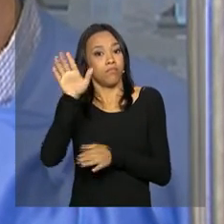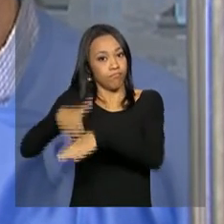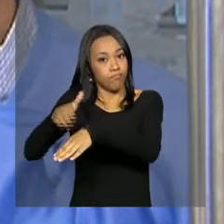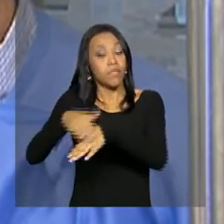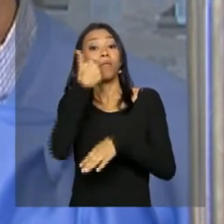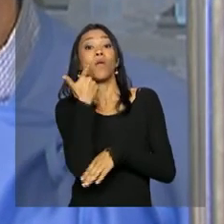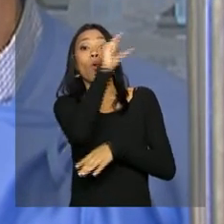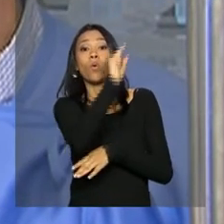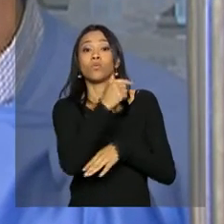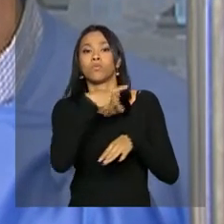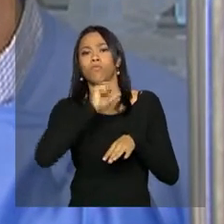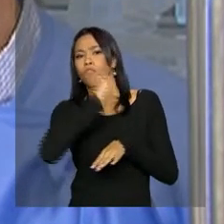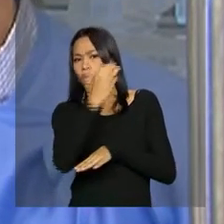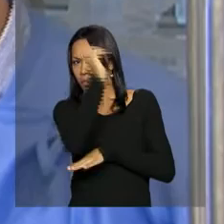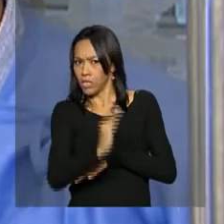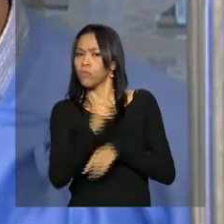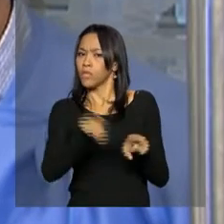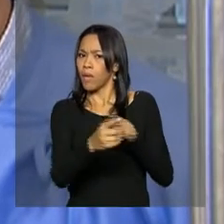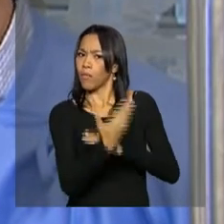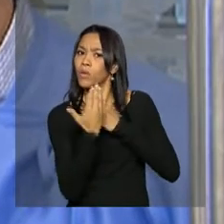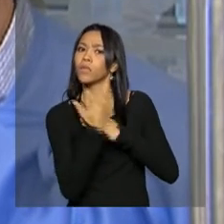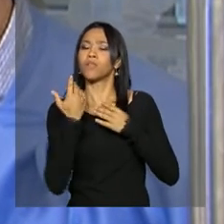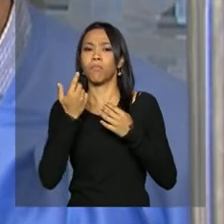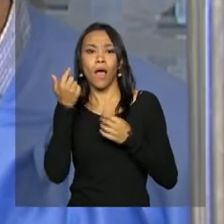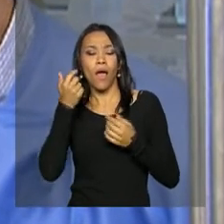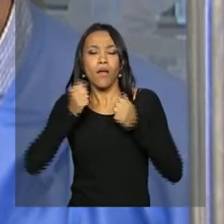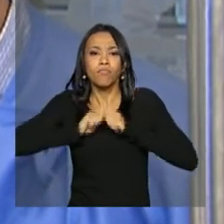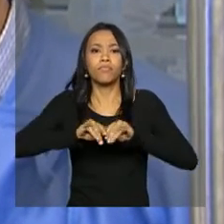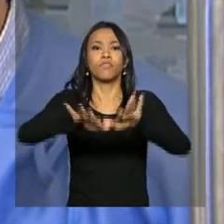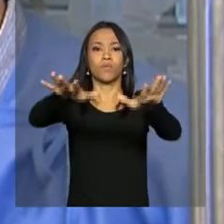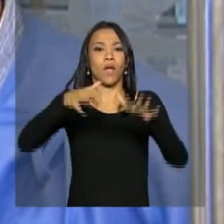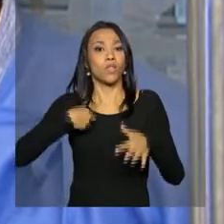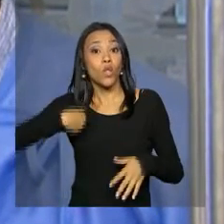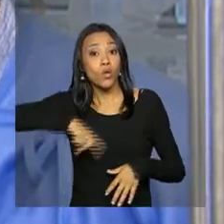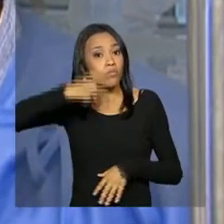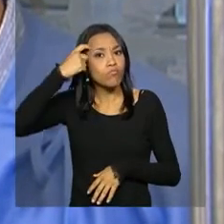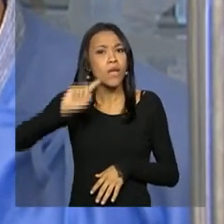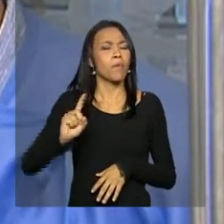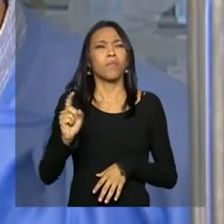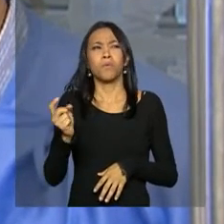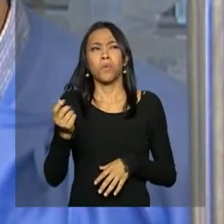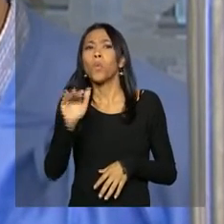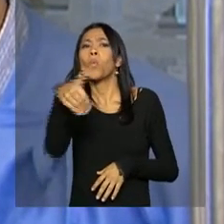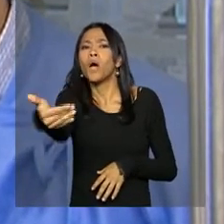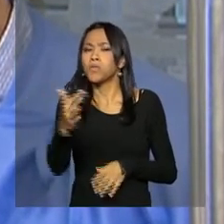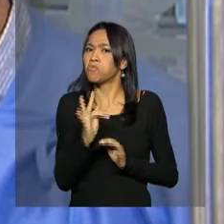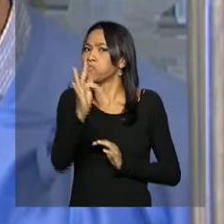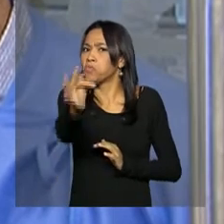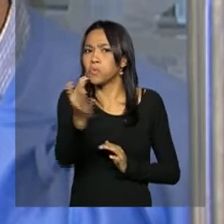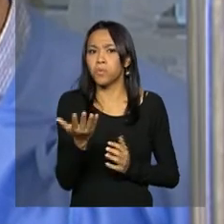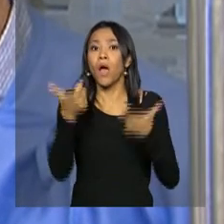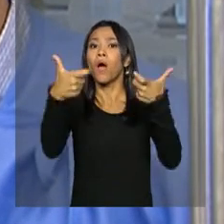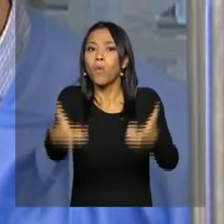exterior para tentar ver com a possibilidade de expansão a gente não sabe ainda quando seria isso e aonde